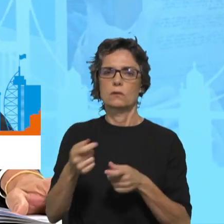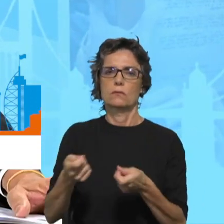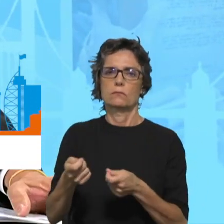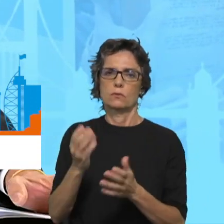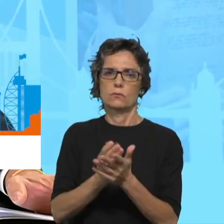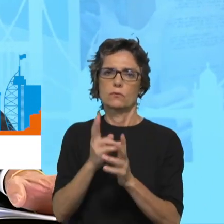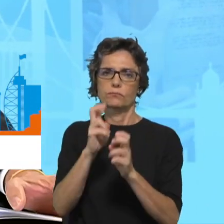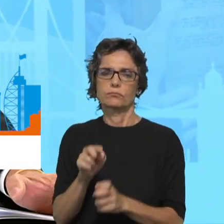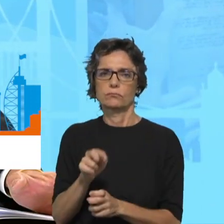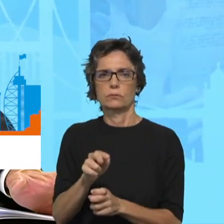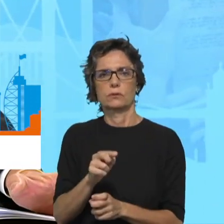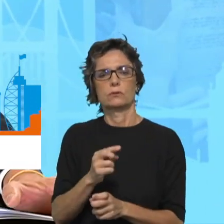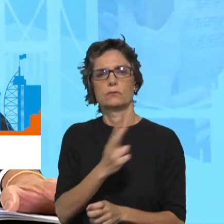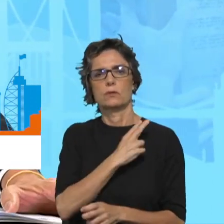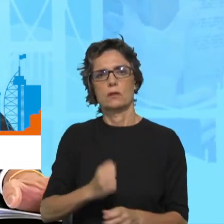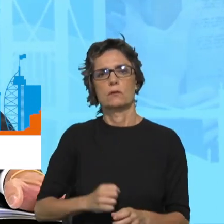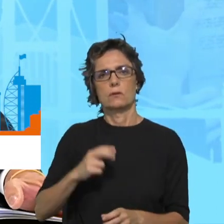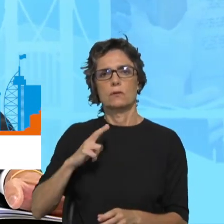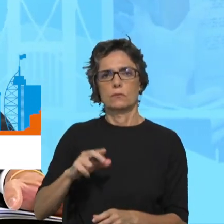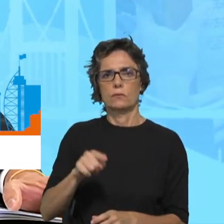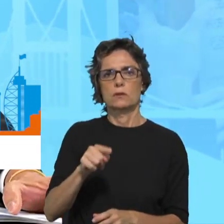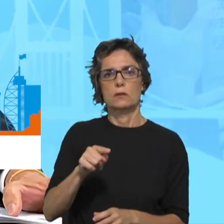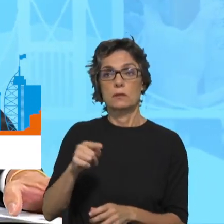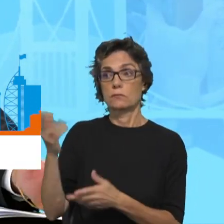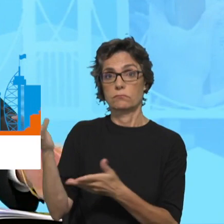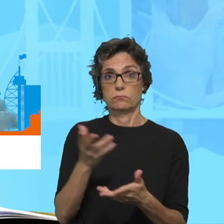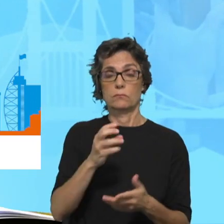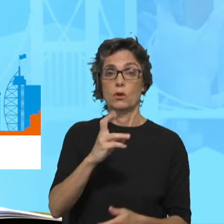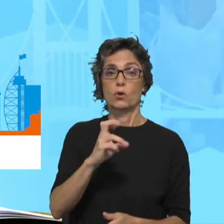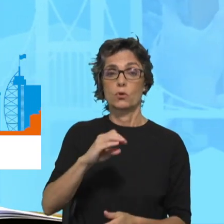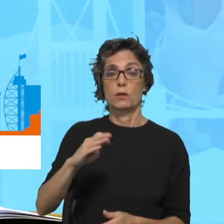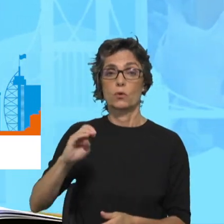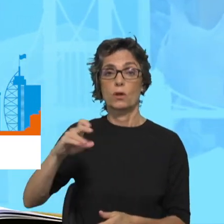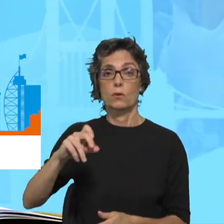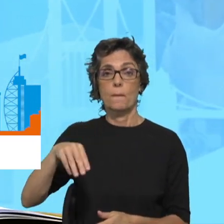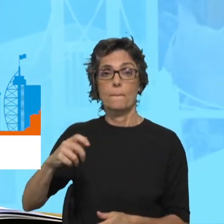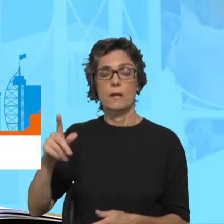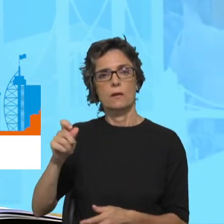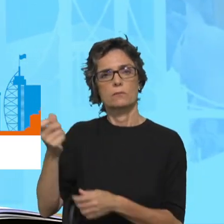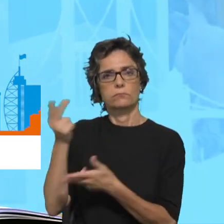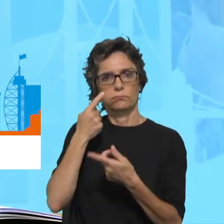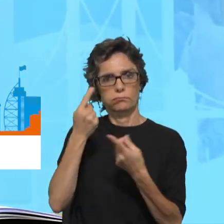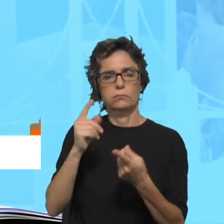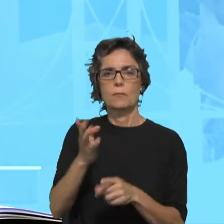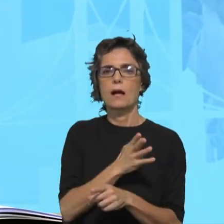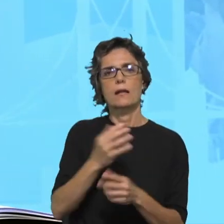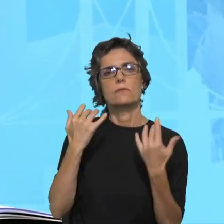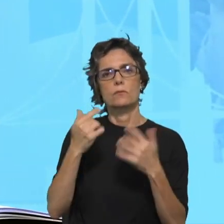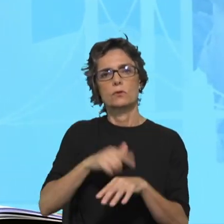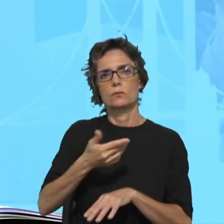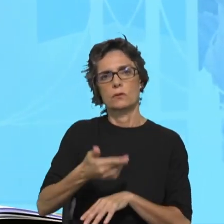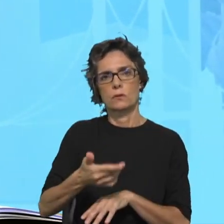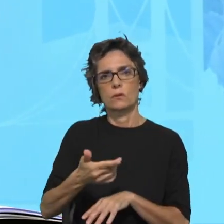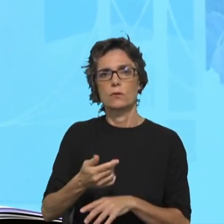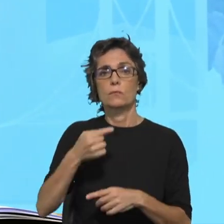conclusões vão ser apresentadas daqui a pouco por Rodrigo Queiroz e Melo neste programa, após destacarmos notícias da atualidade, a